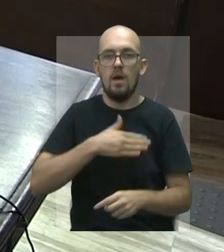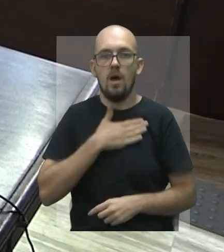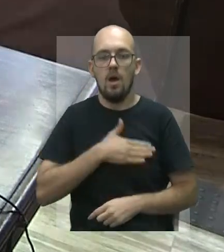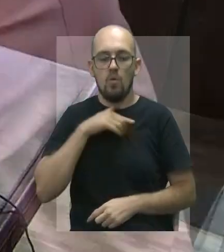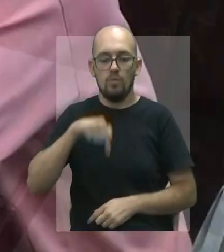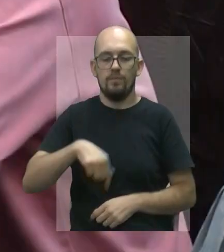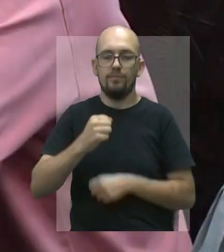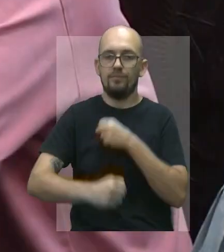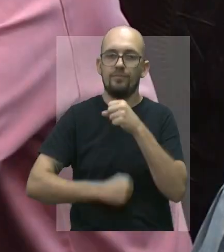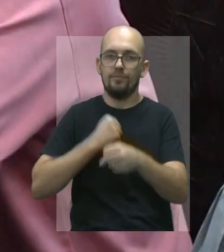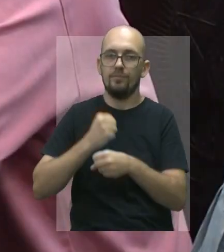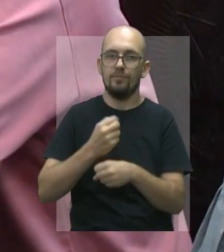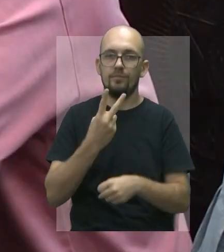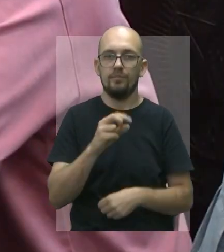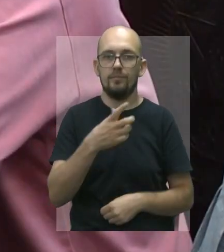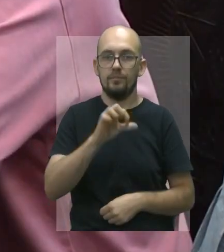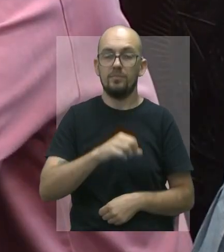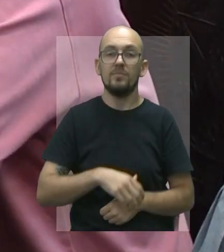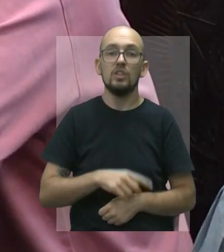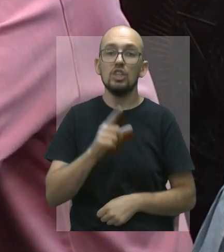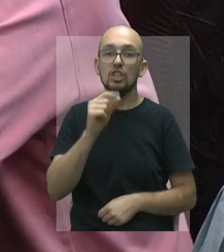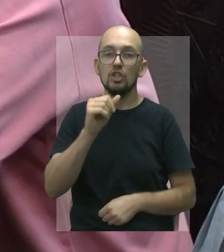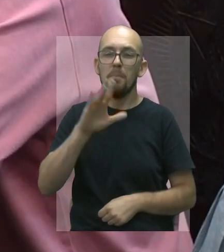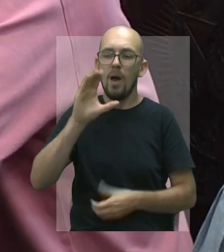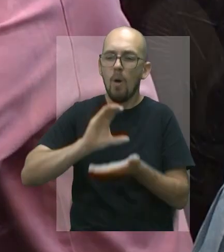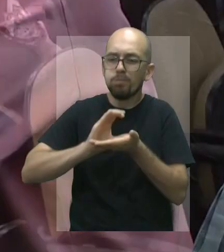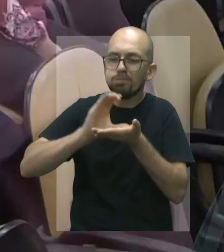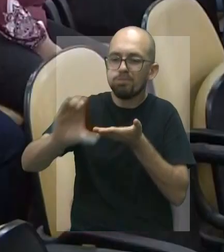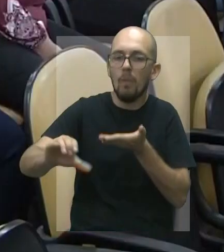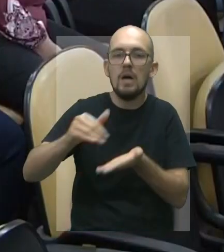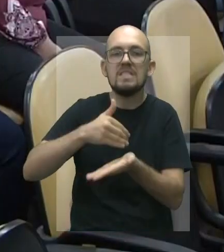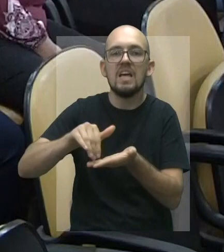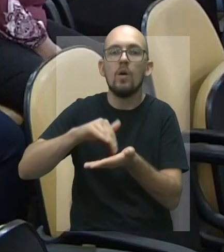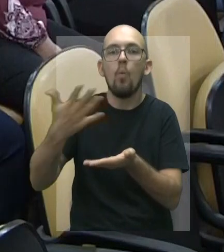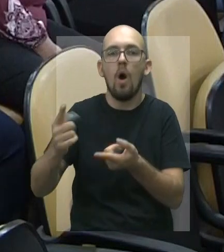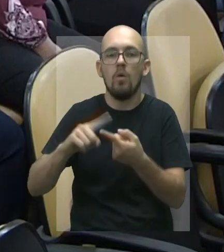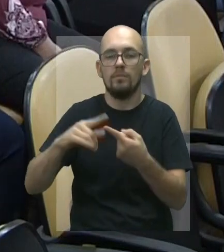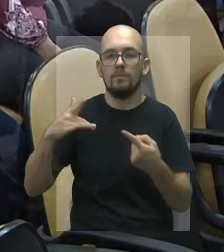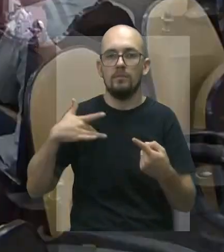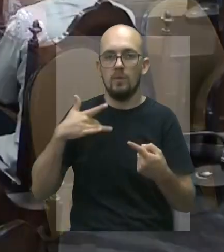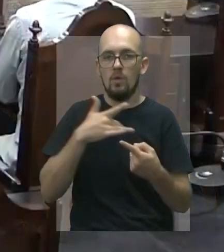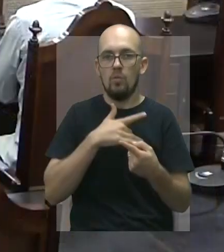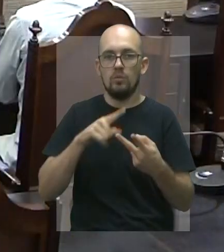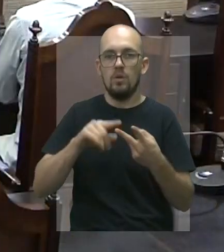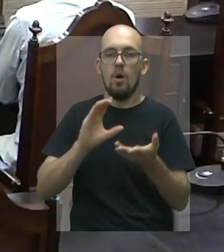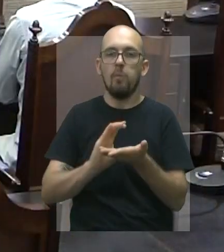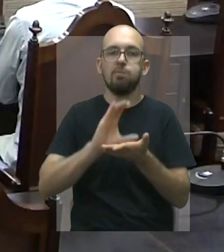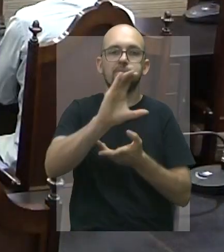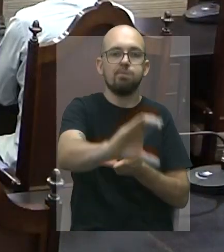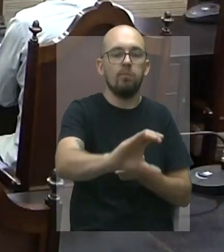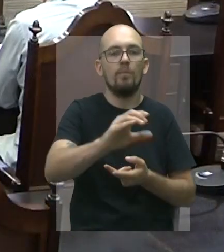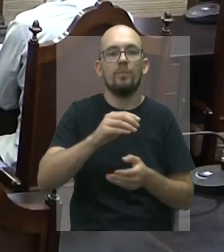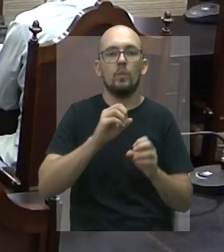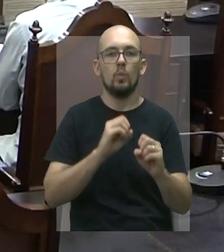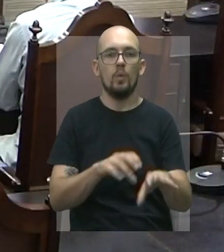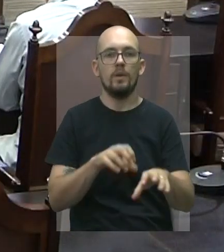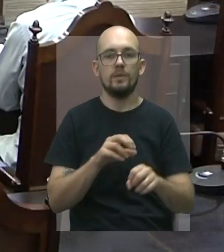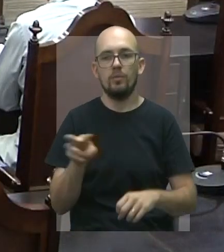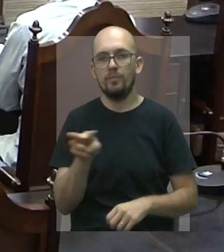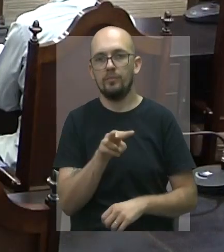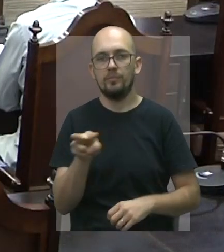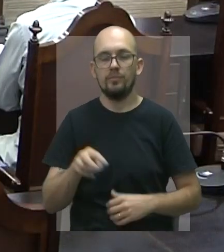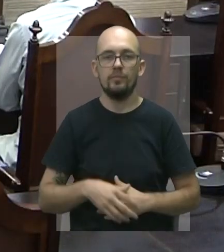ano. As pastas que mais receberam verbas foram as da Saúde e Educação. Em relação à